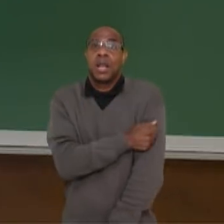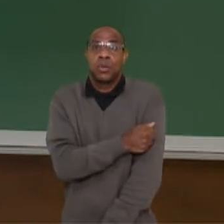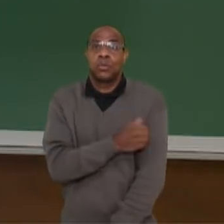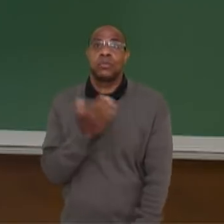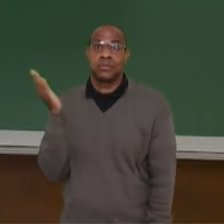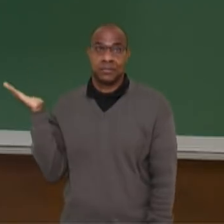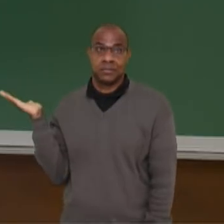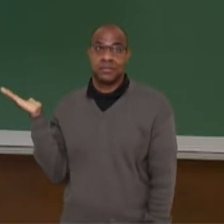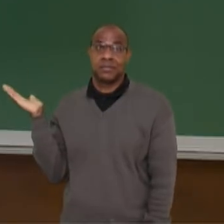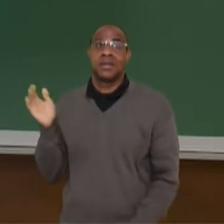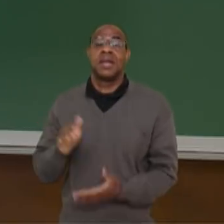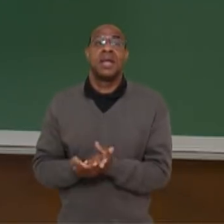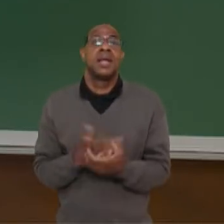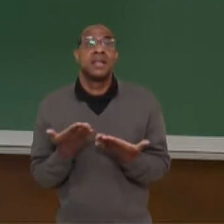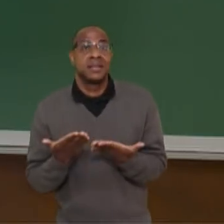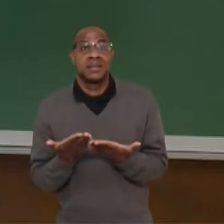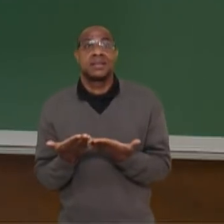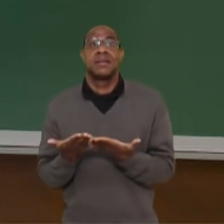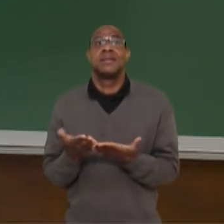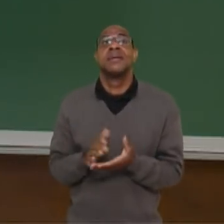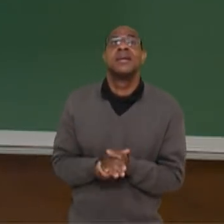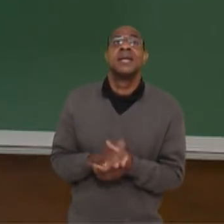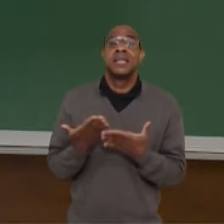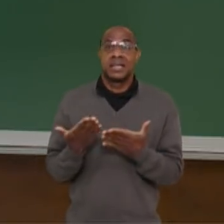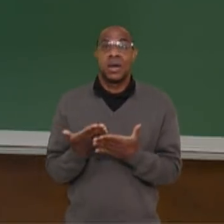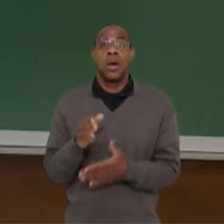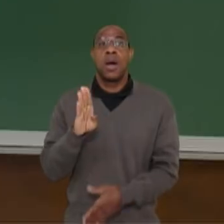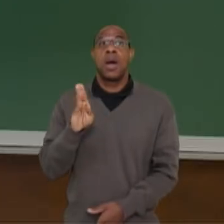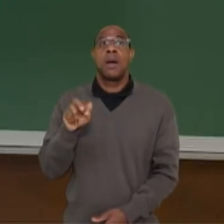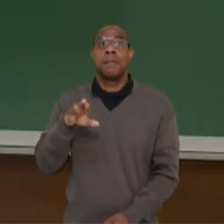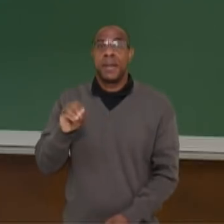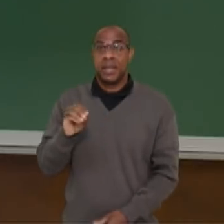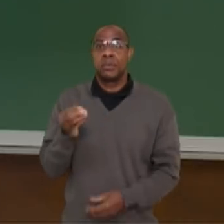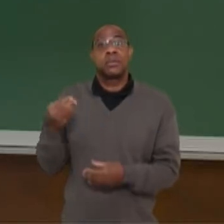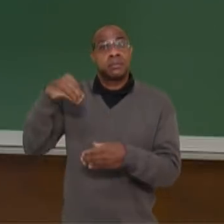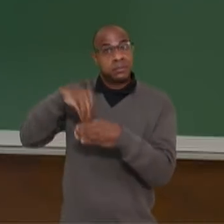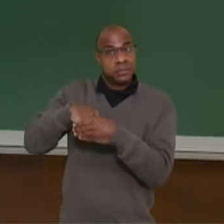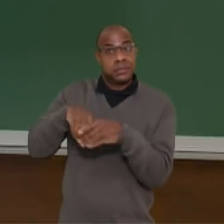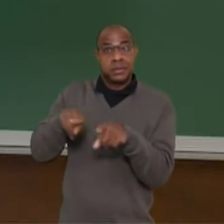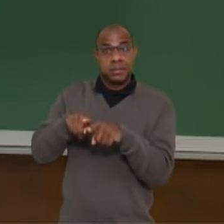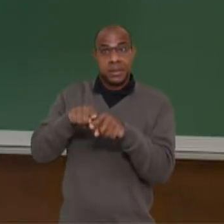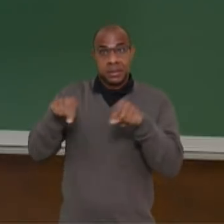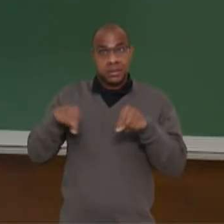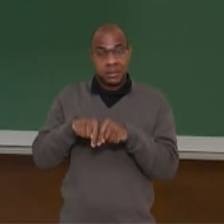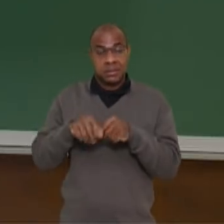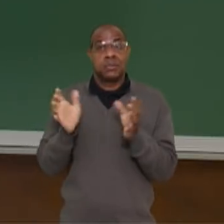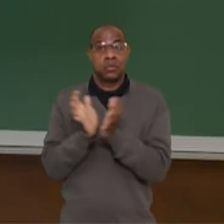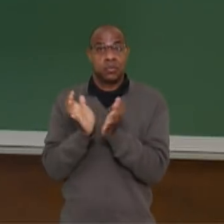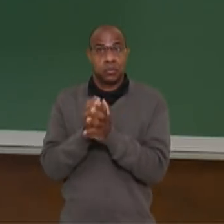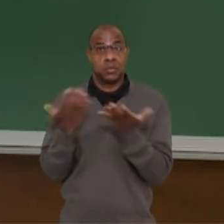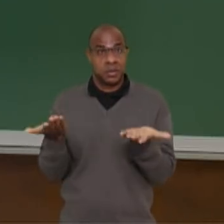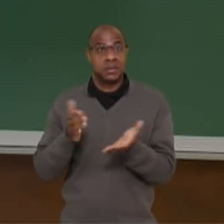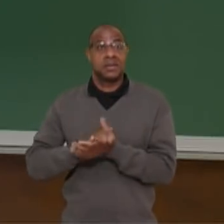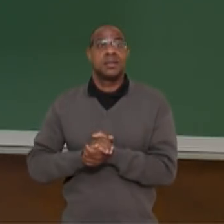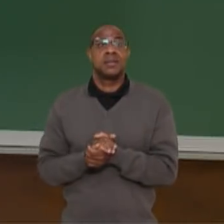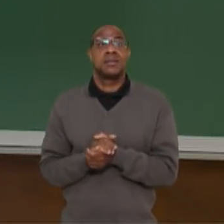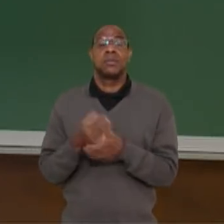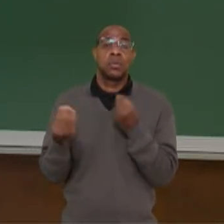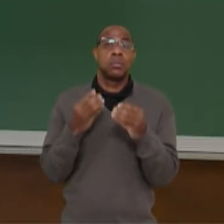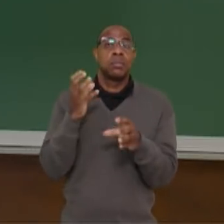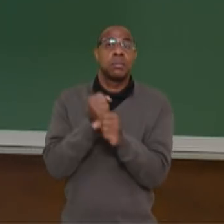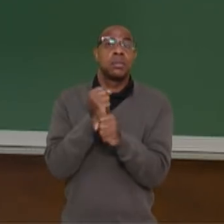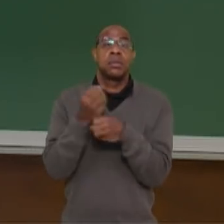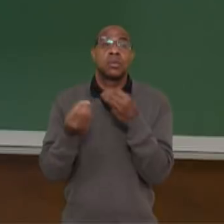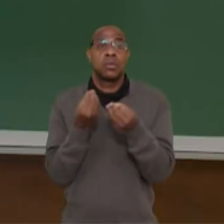sala, esse alguém faz parte dos 30 alunos da turma. Então, o meu espaço amostral para calcular a probabilidade é o